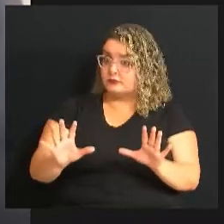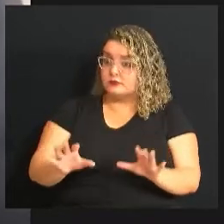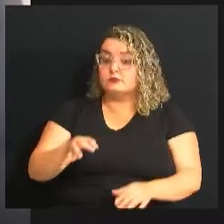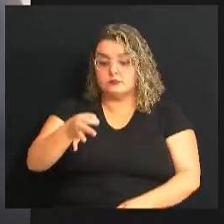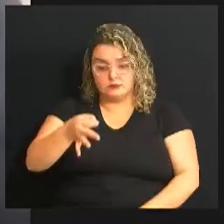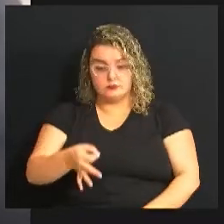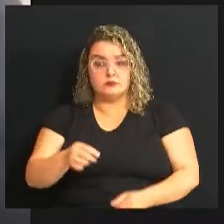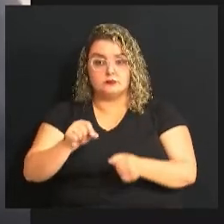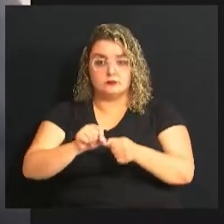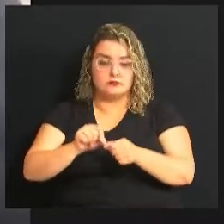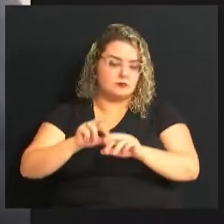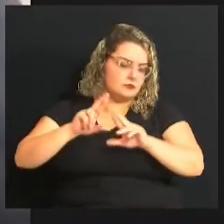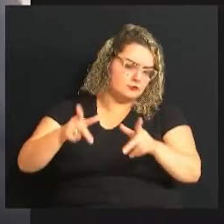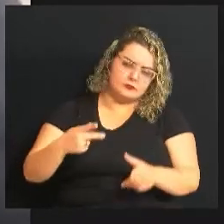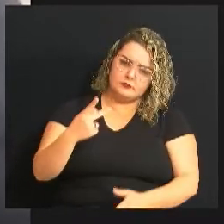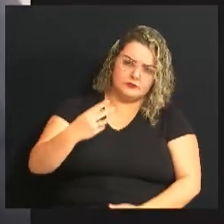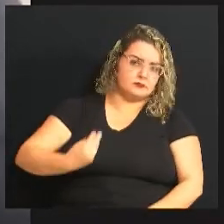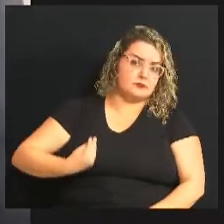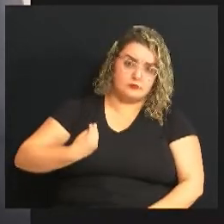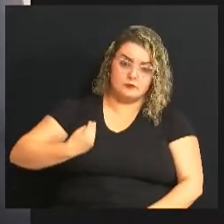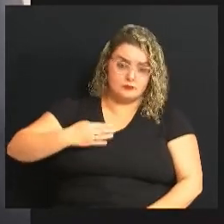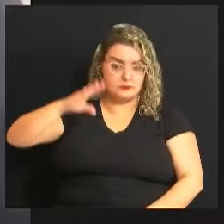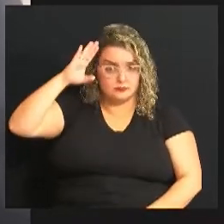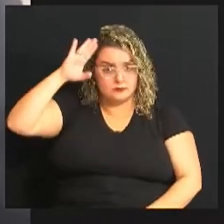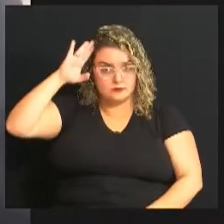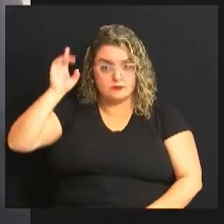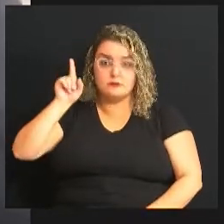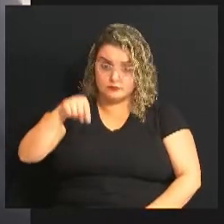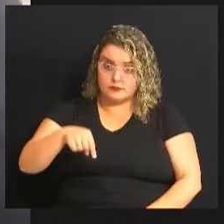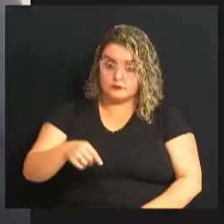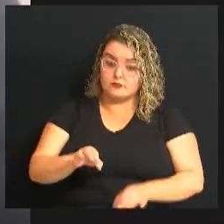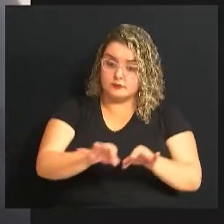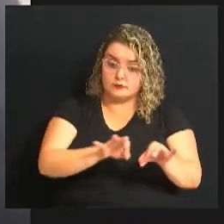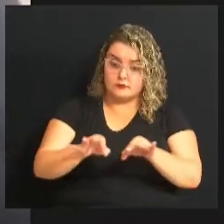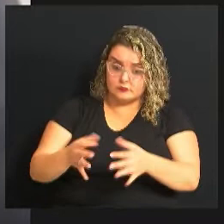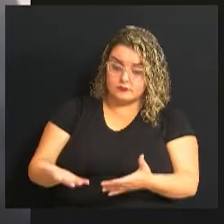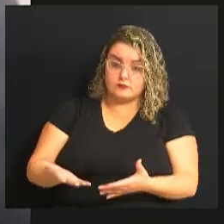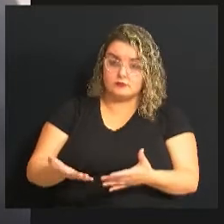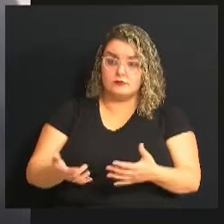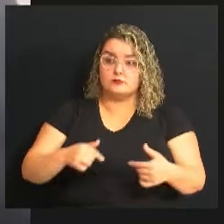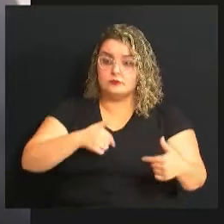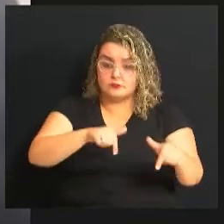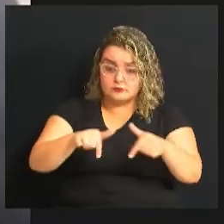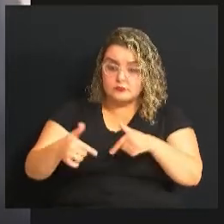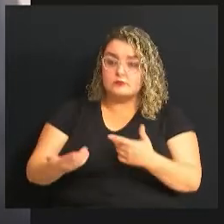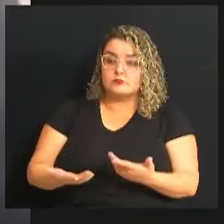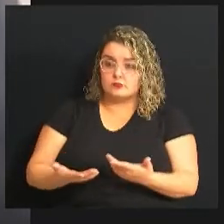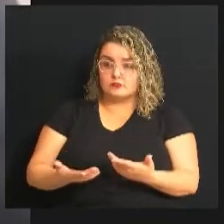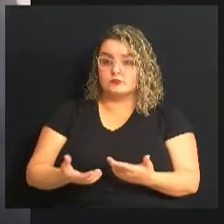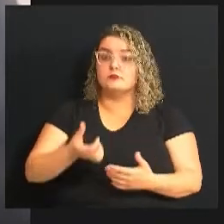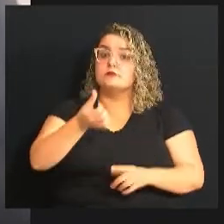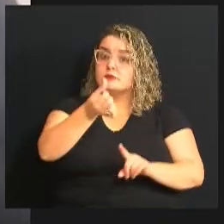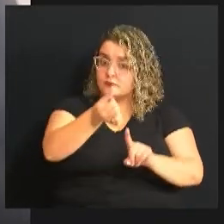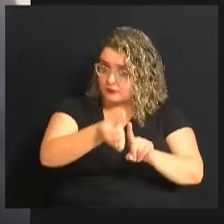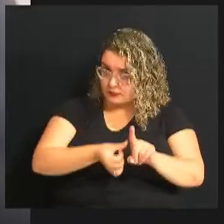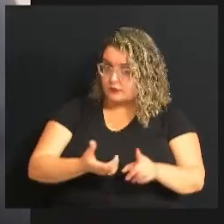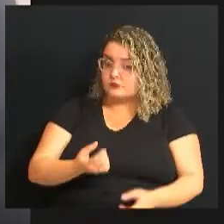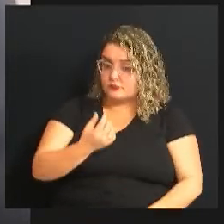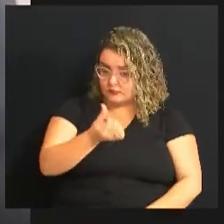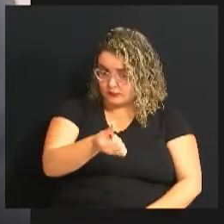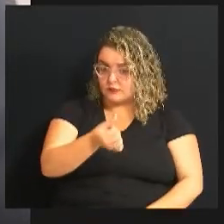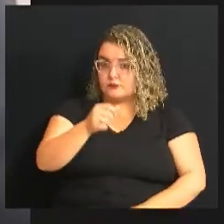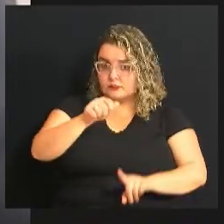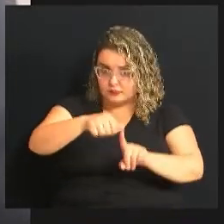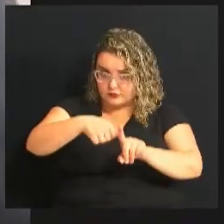farão diferença na sua vida acadêmica. É isso que a gente está preparando. Trabalhamos, como disse, 6 meses para que a gente pudesse trazer